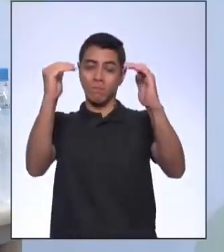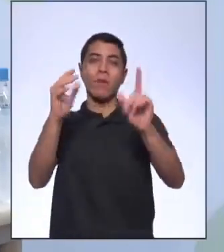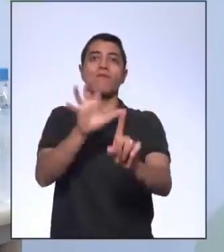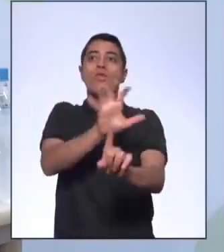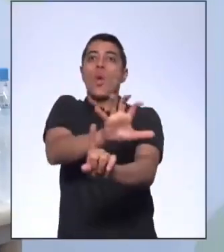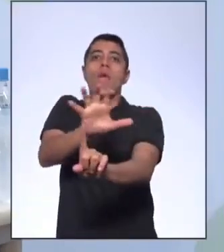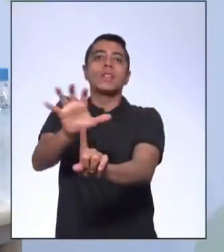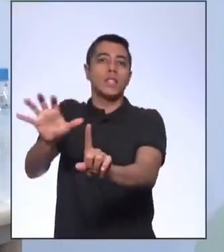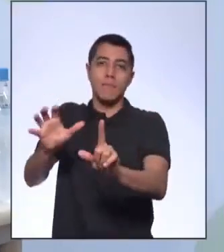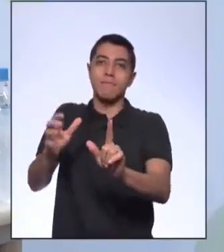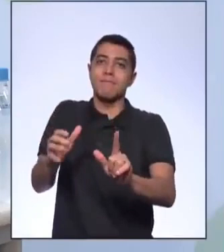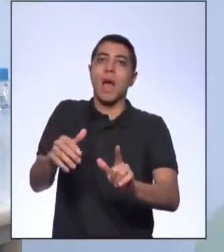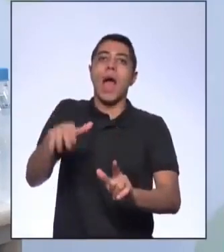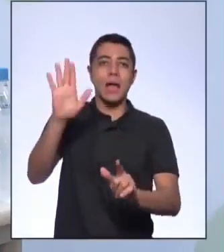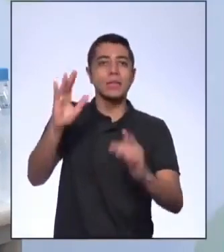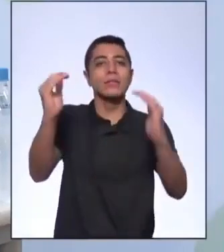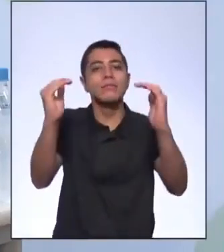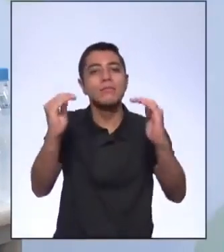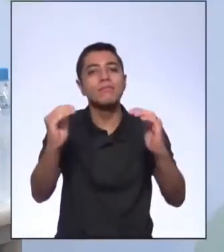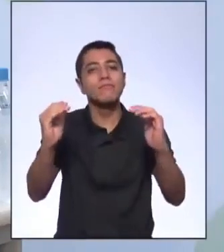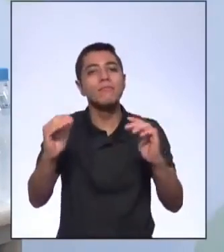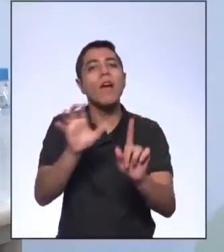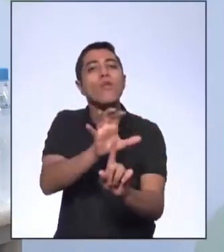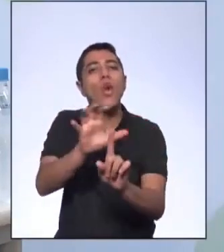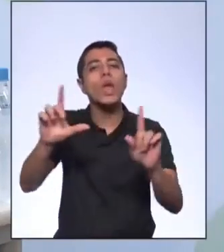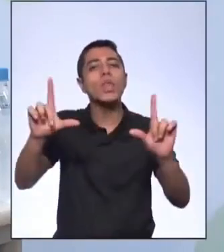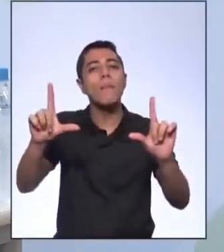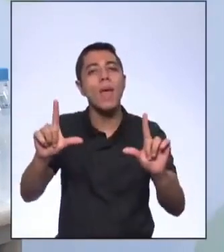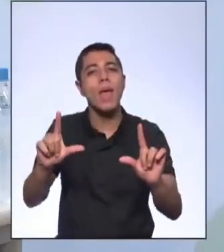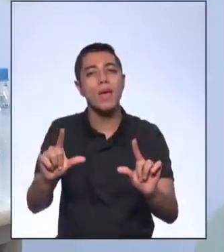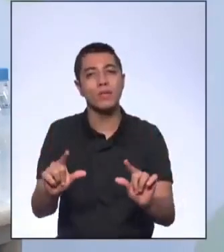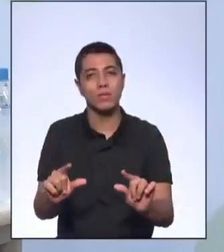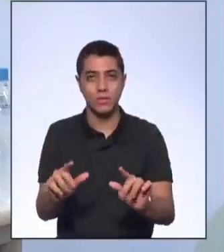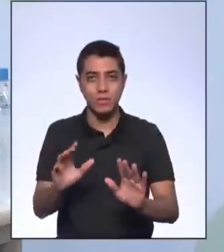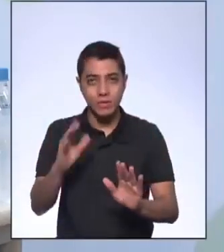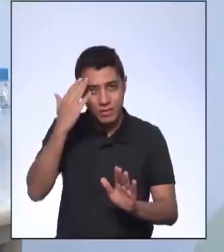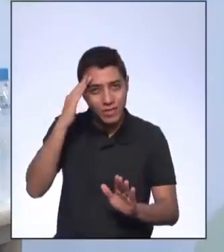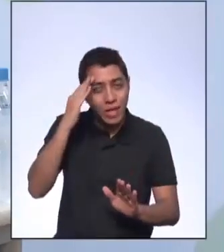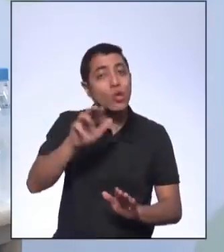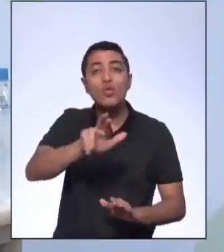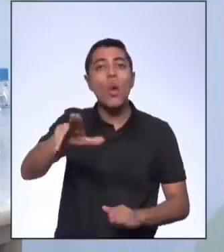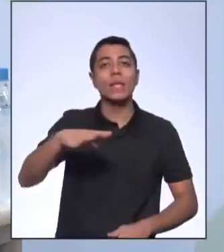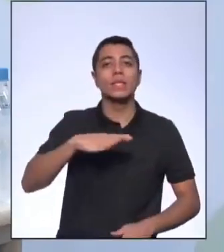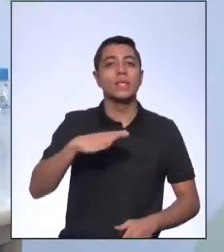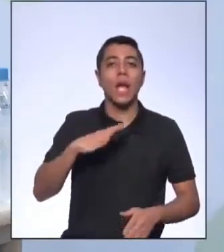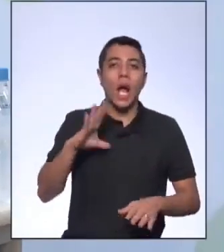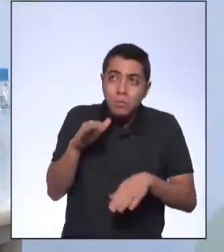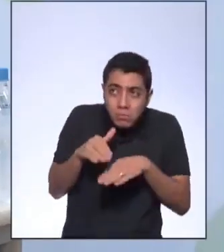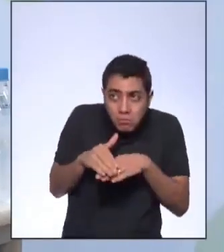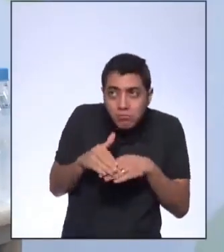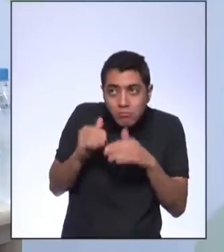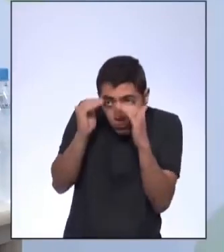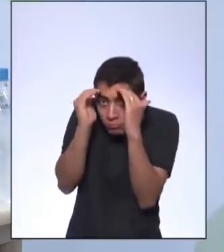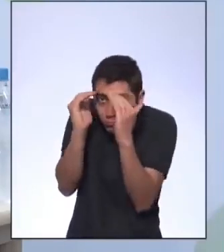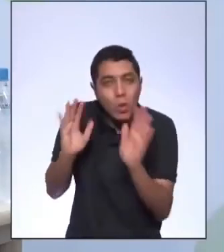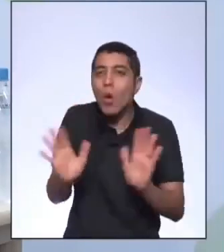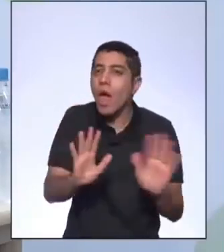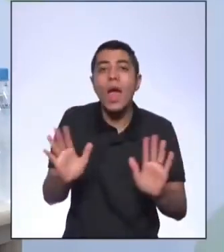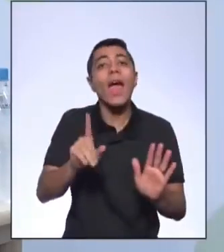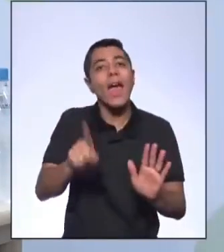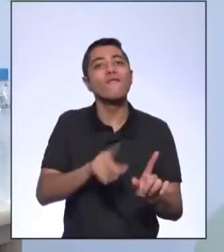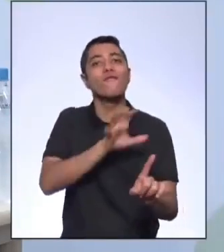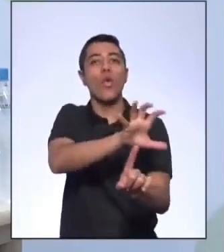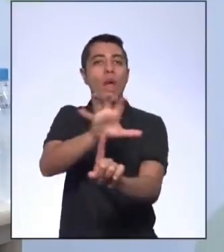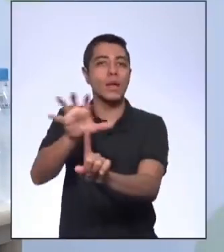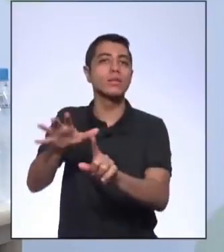e ele aqui Urbana lembrando não como subsede nação mas sim como influências na regionais nacionais e até e